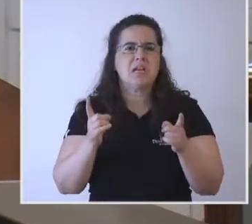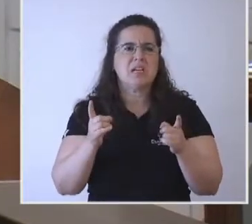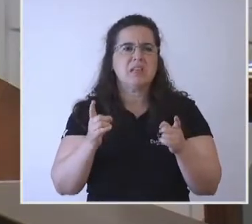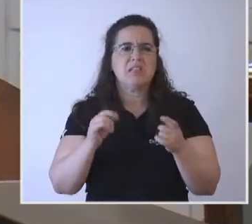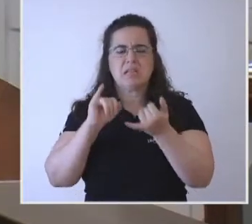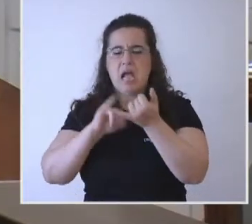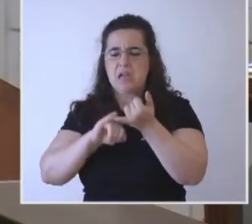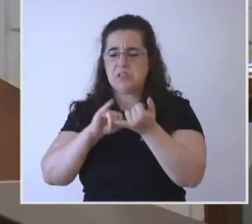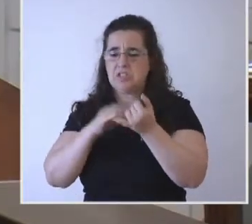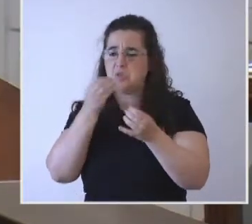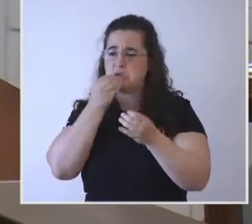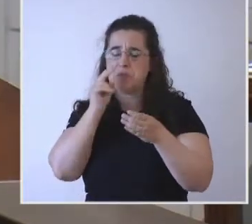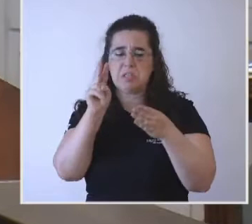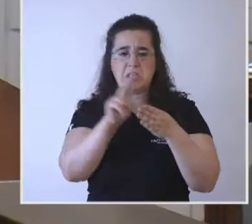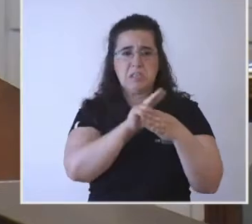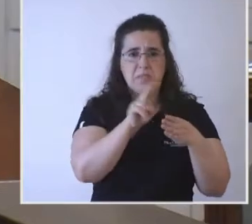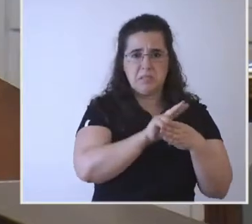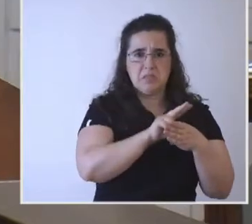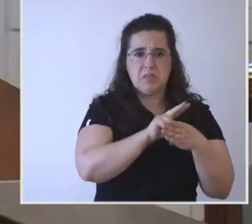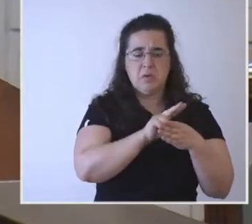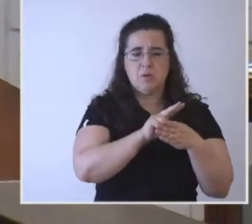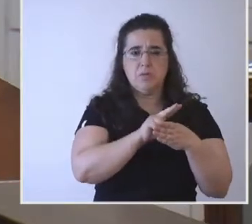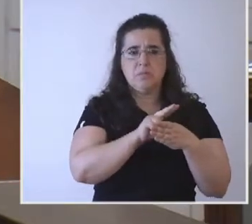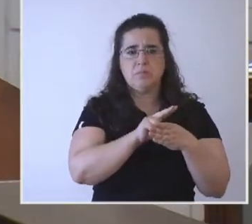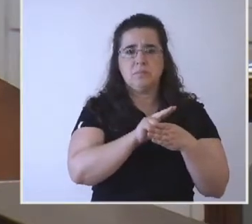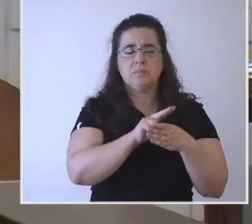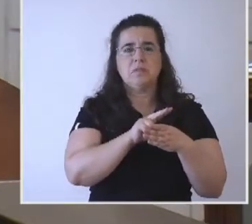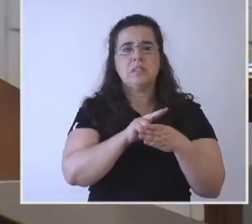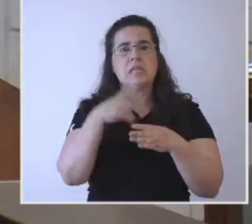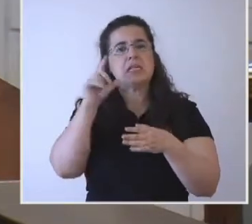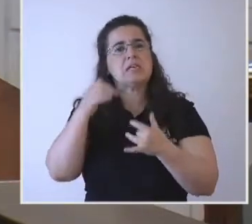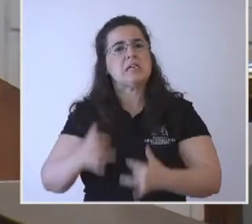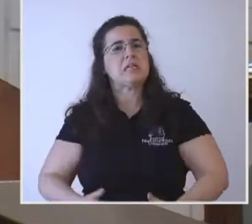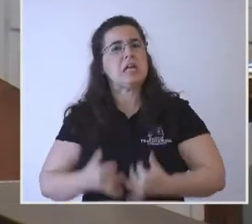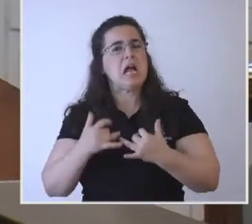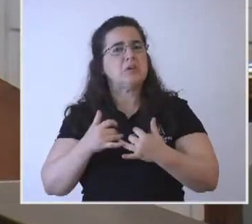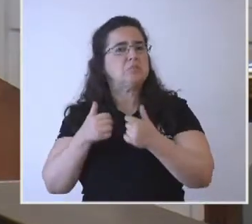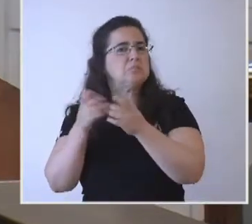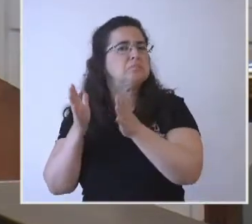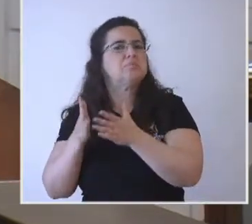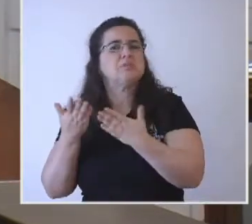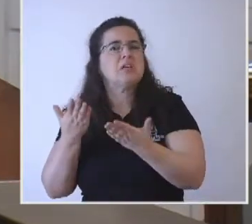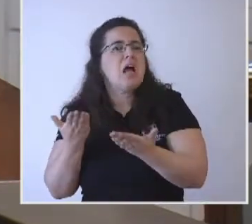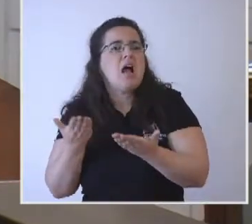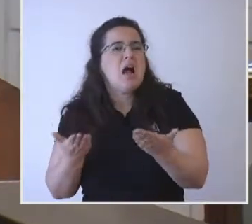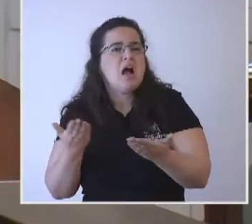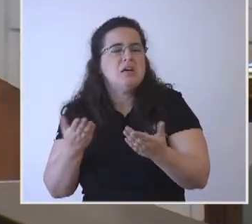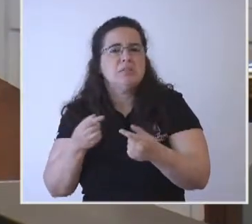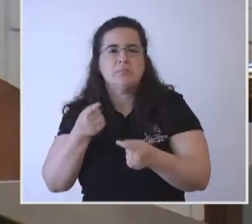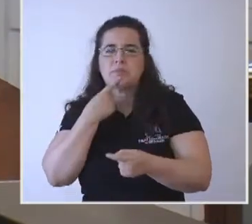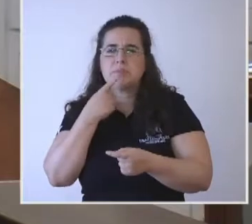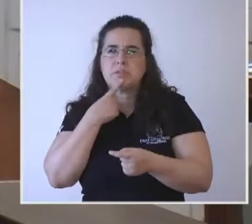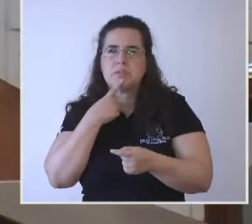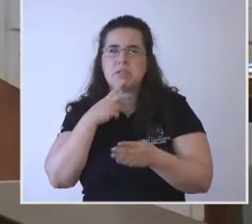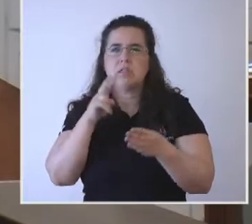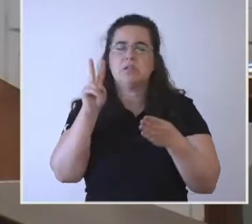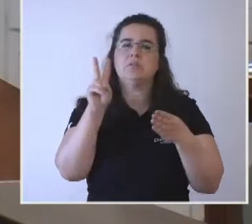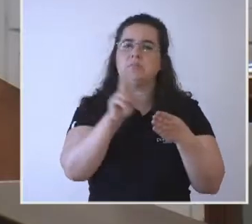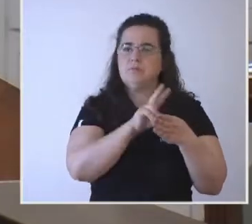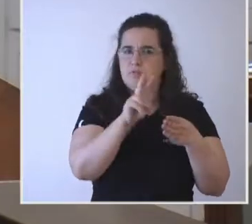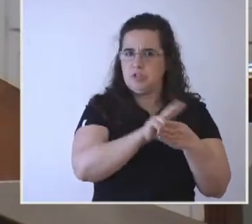associação do regime vegetariano, regimes dietéticos específicos e a incidência de todos os tipos de cancro, verificava-se claramente que os não vegetarianos e os vegetarianos faziam